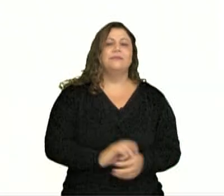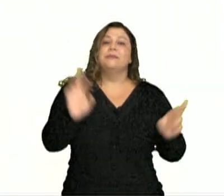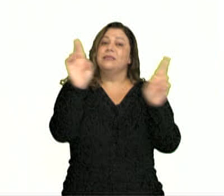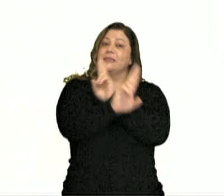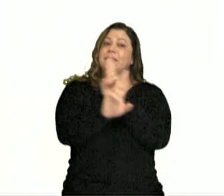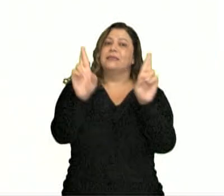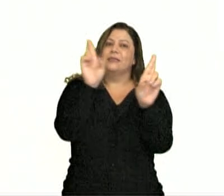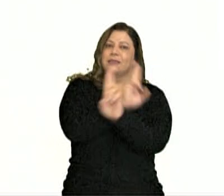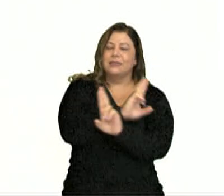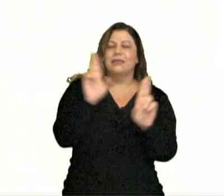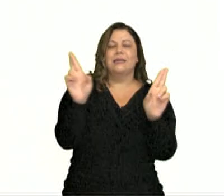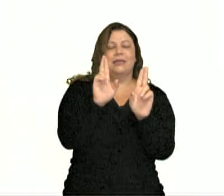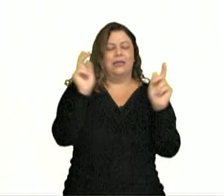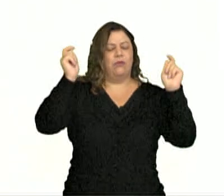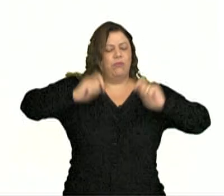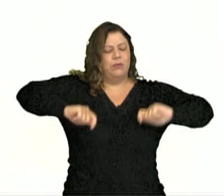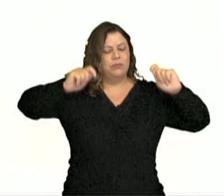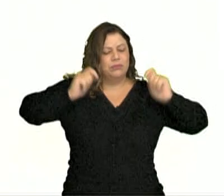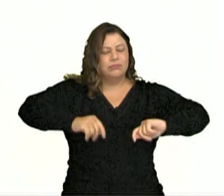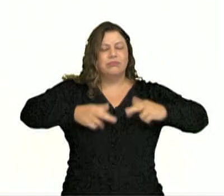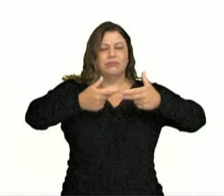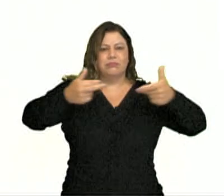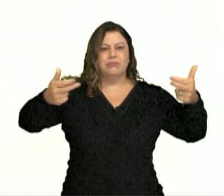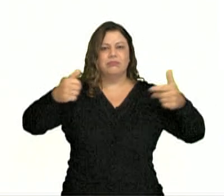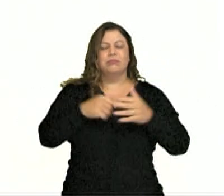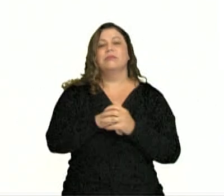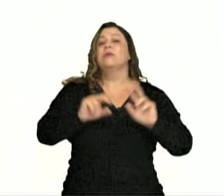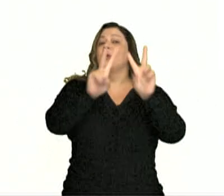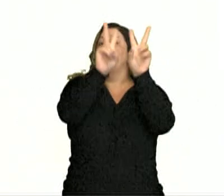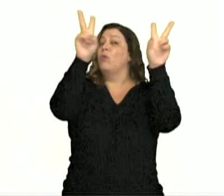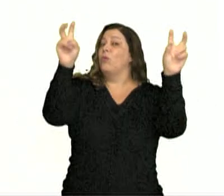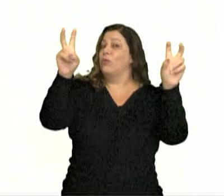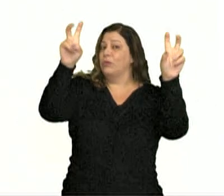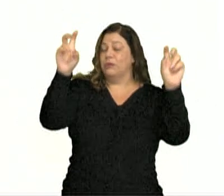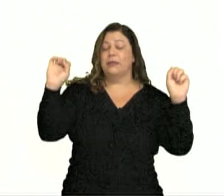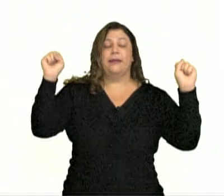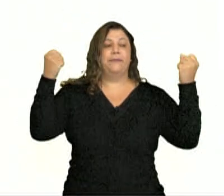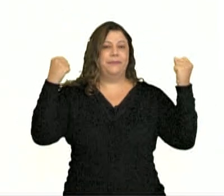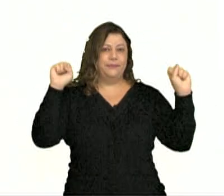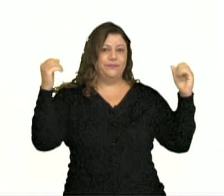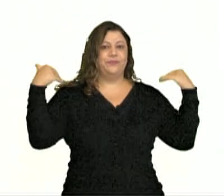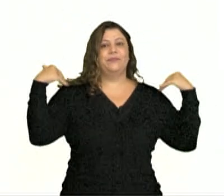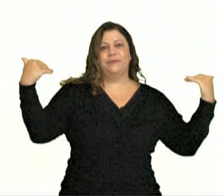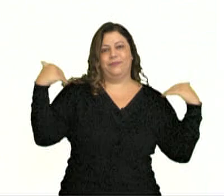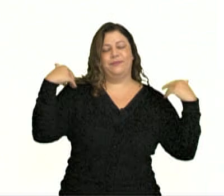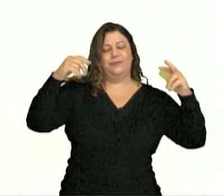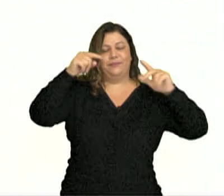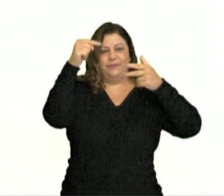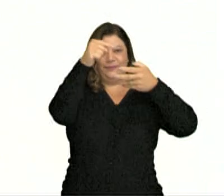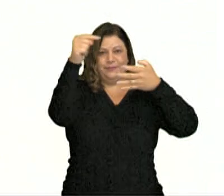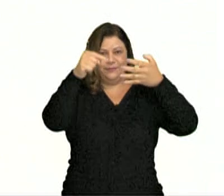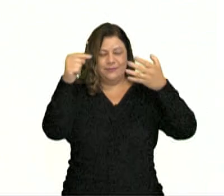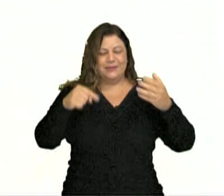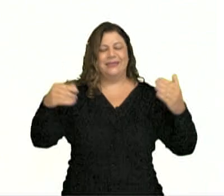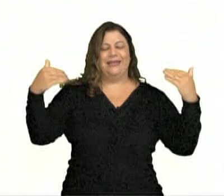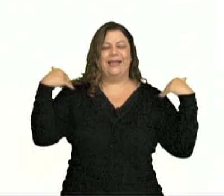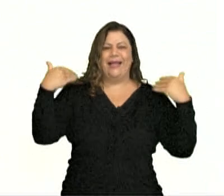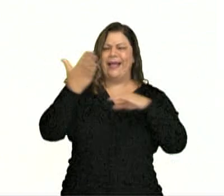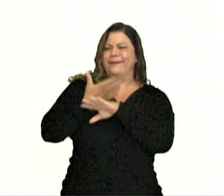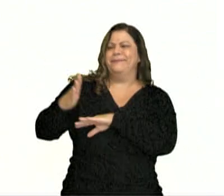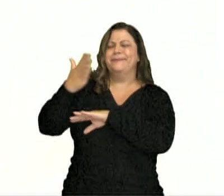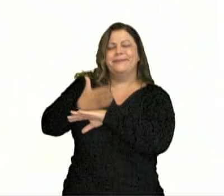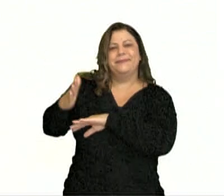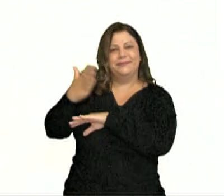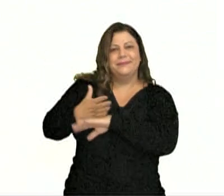Relacionar a interdependência entre os termos atividade física, aptidão física, exercício físico e